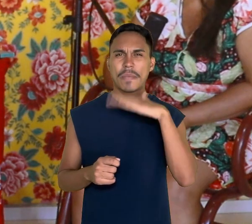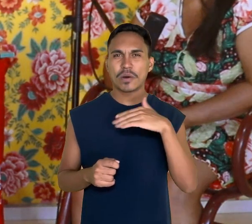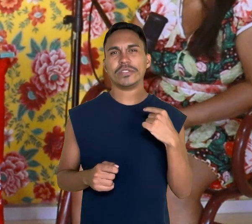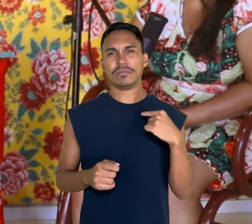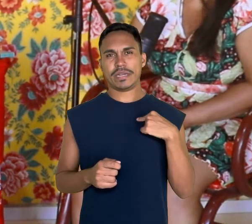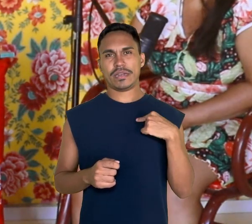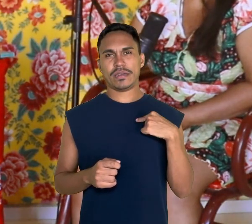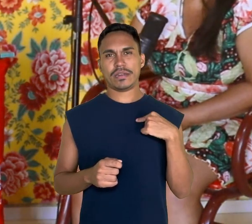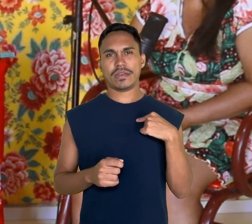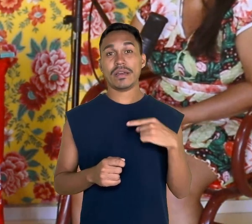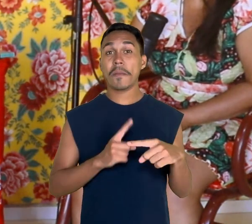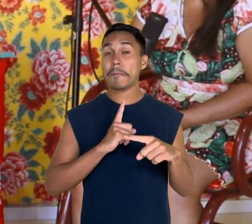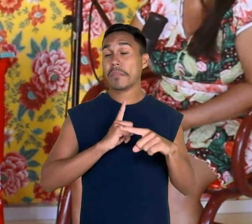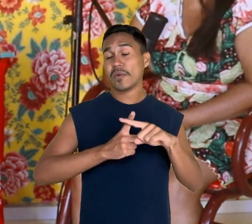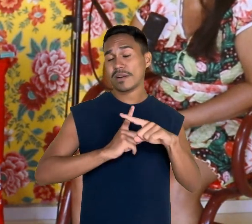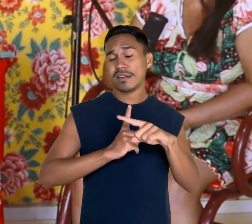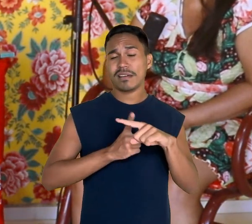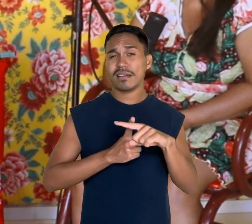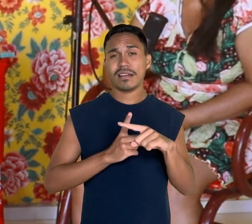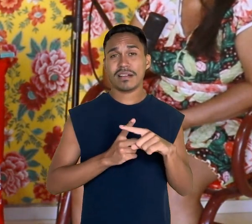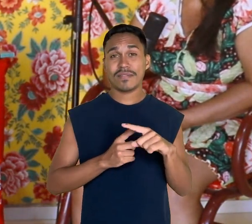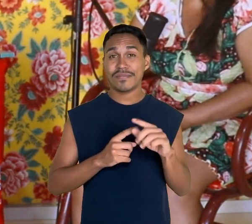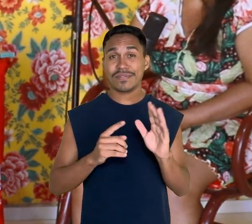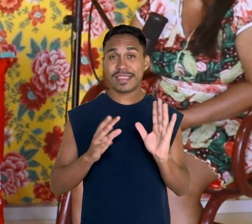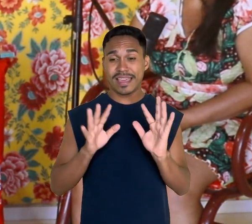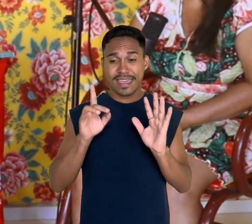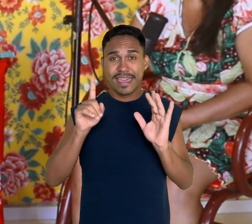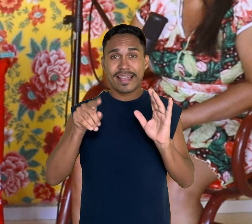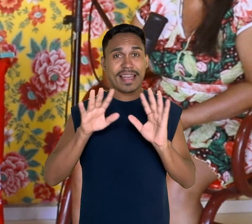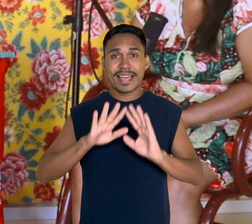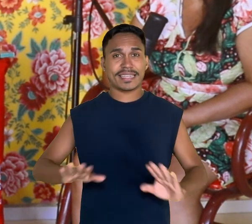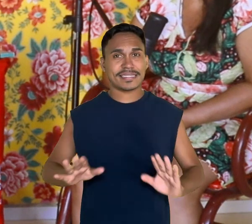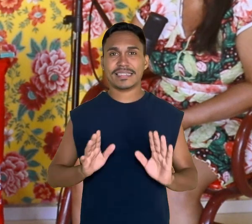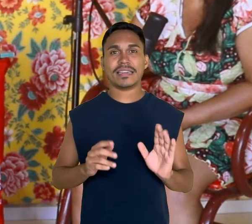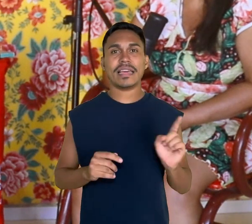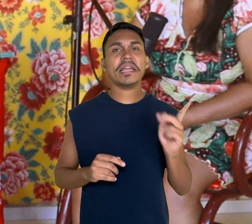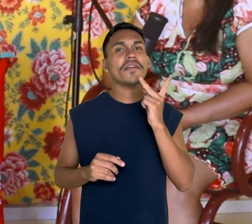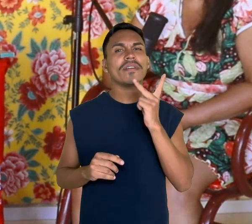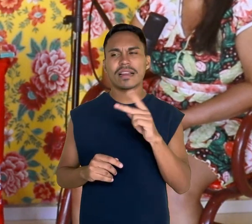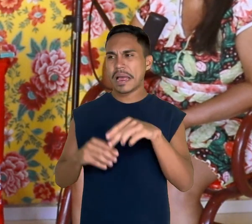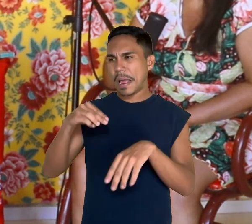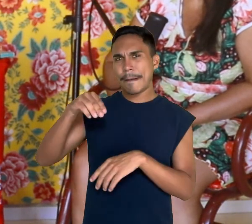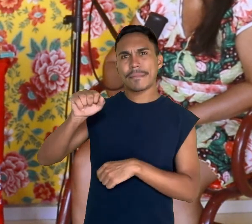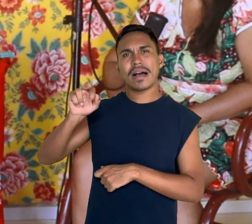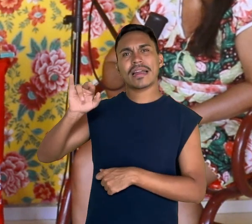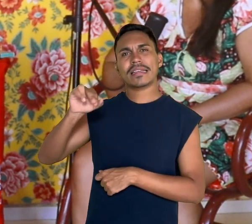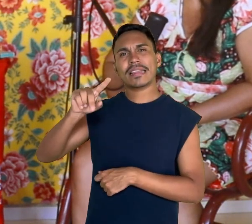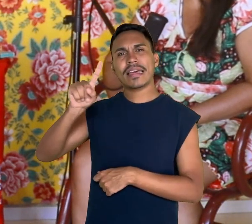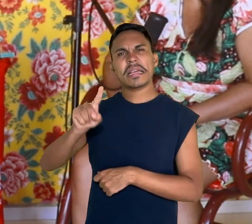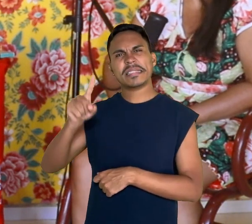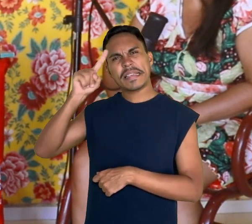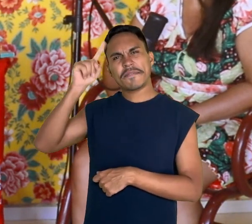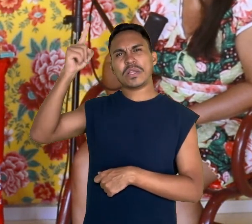ele não fala bem de mim, por questões que a palavra na verdade é essa, sabe? Que ele dizia, a